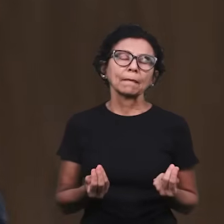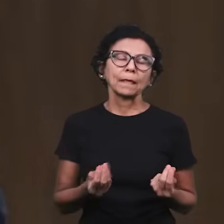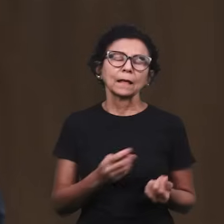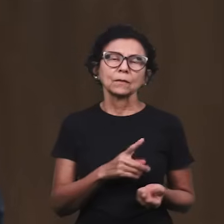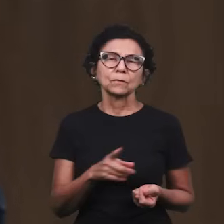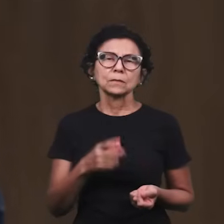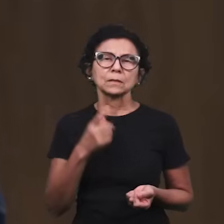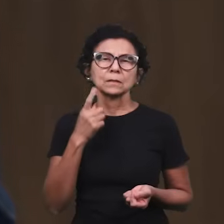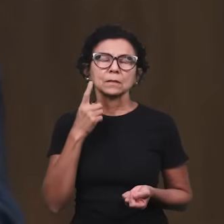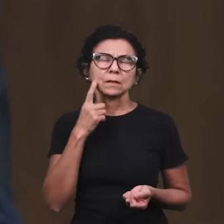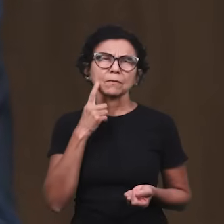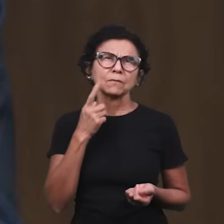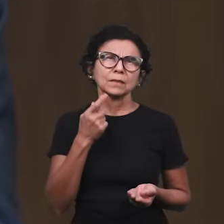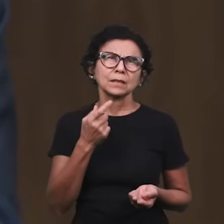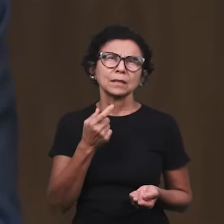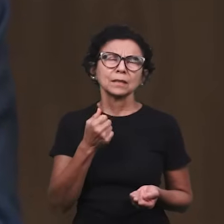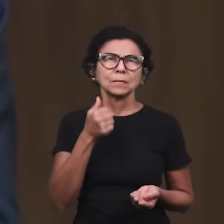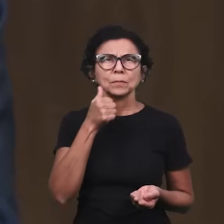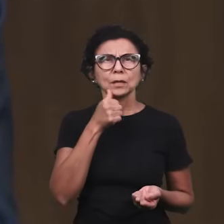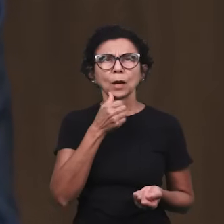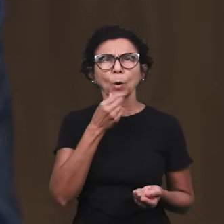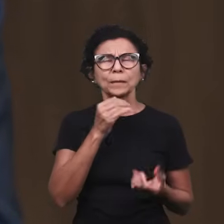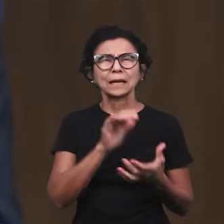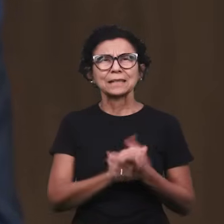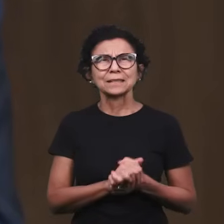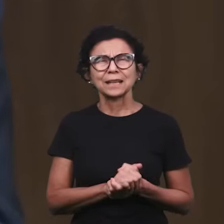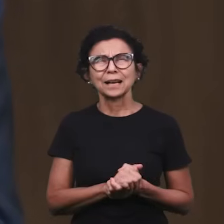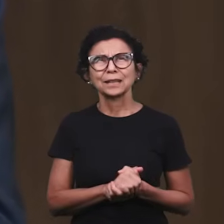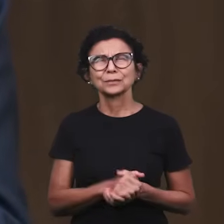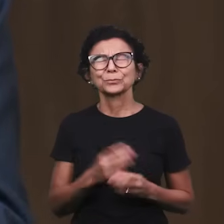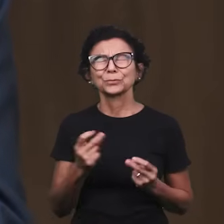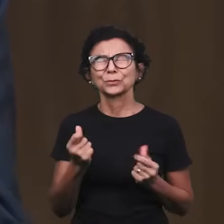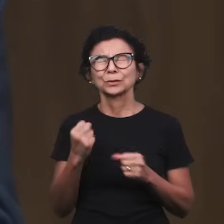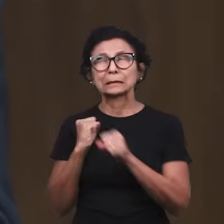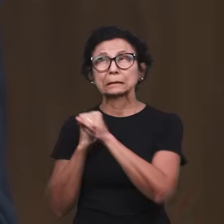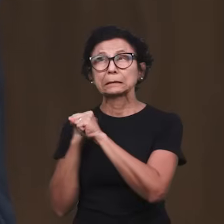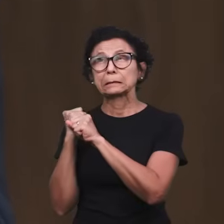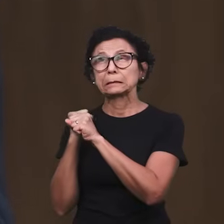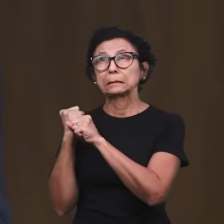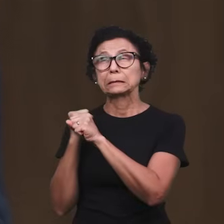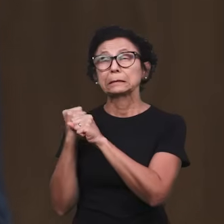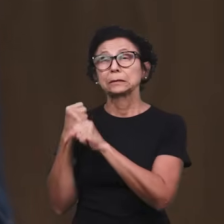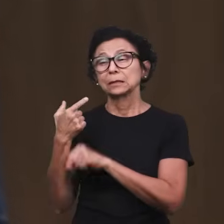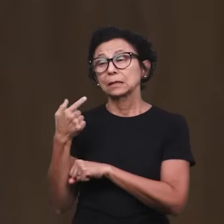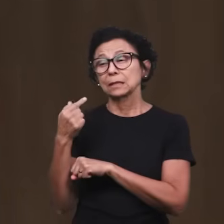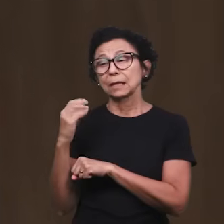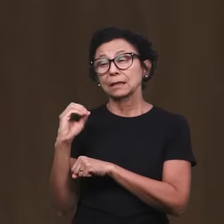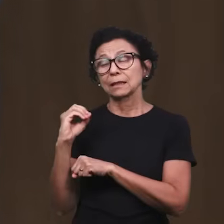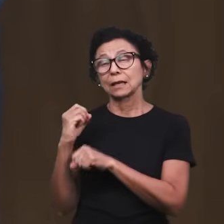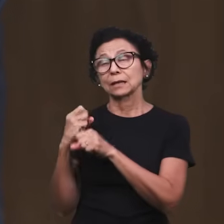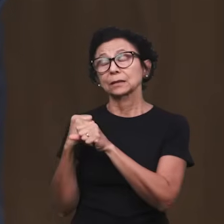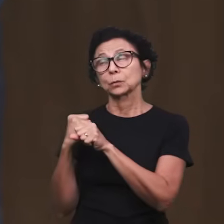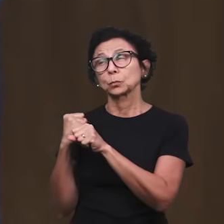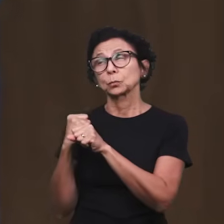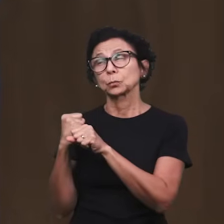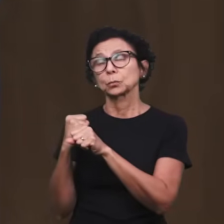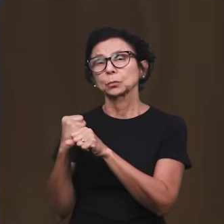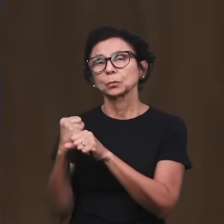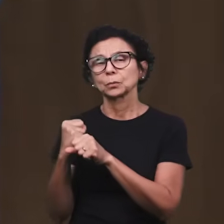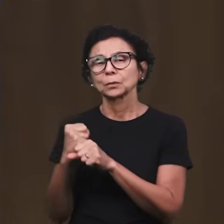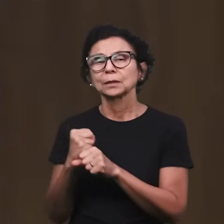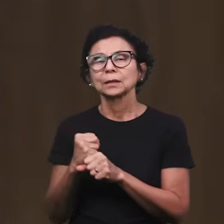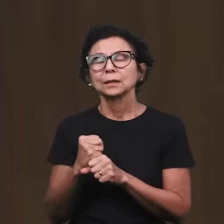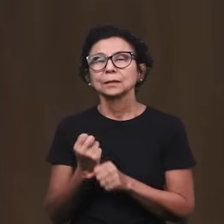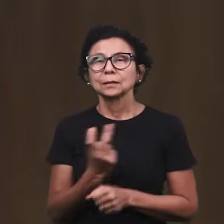de idosos que estão juntos há 70 anos. Esse casal descobriu o mistério de